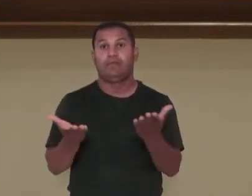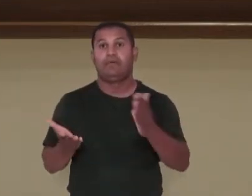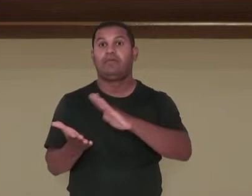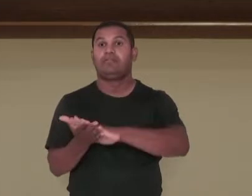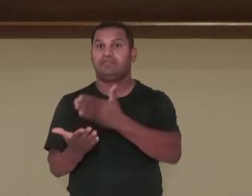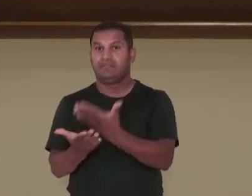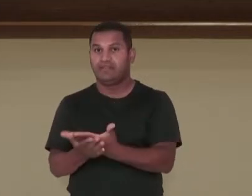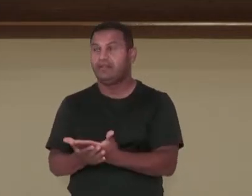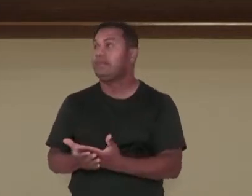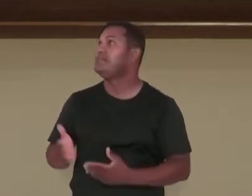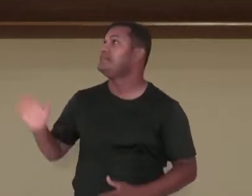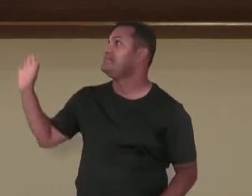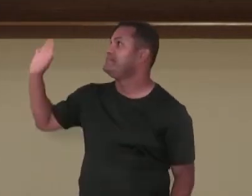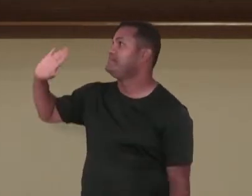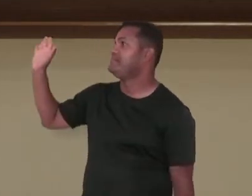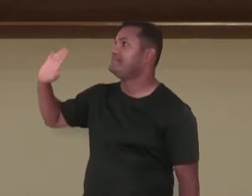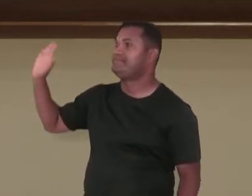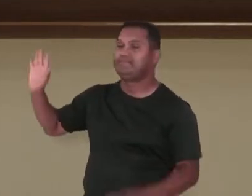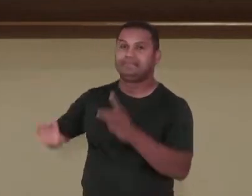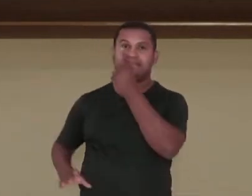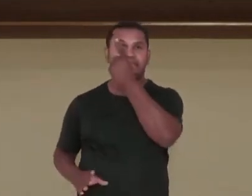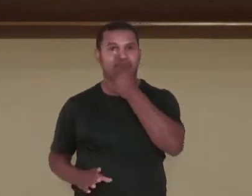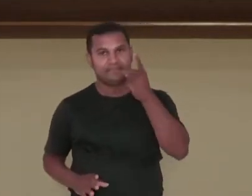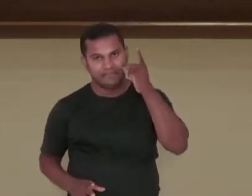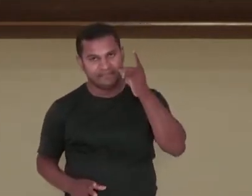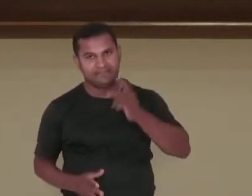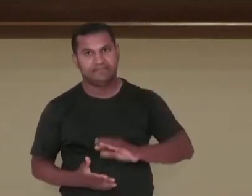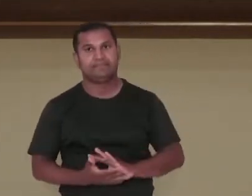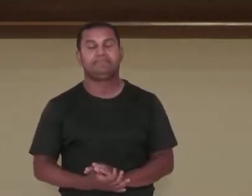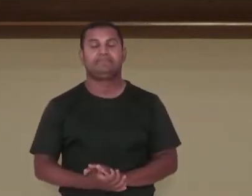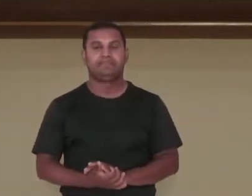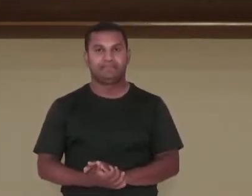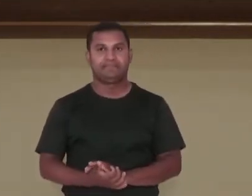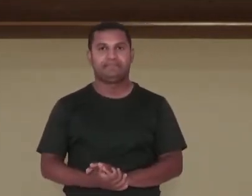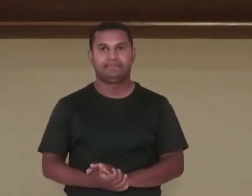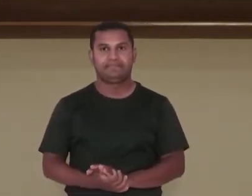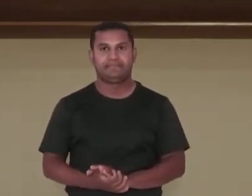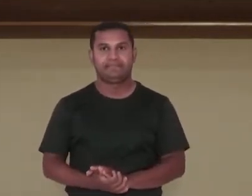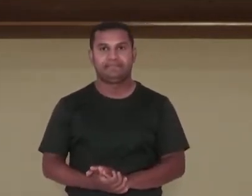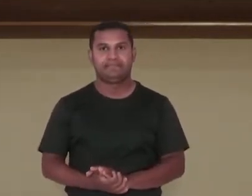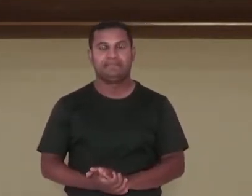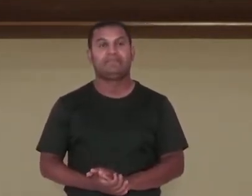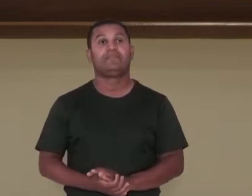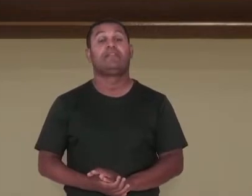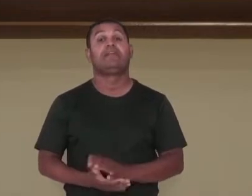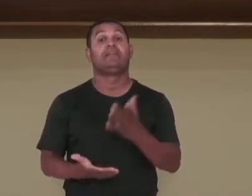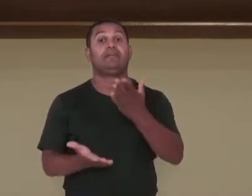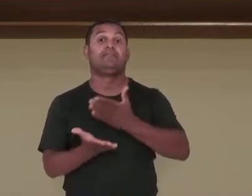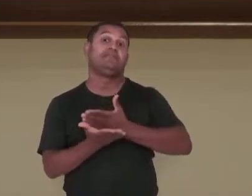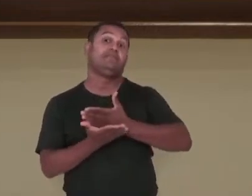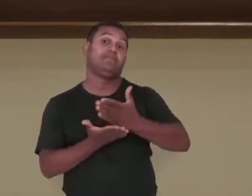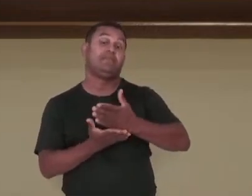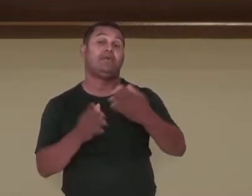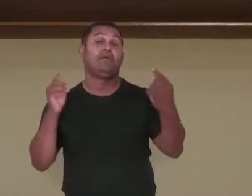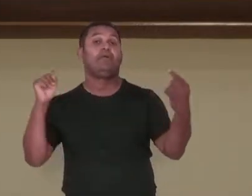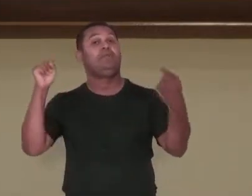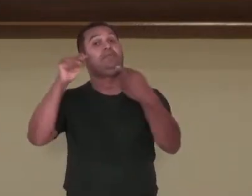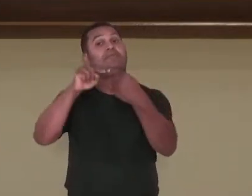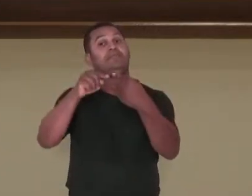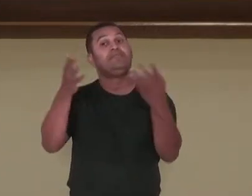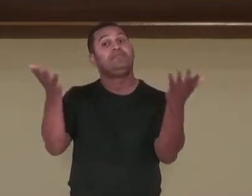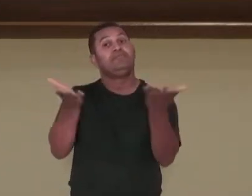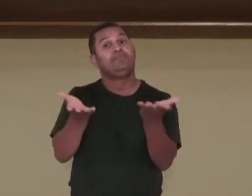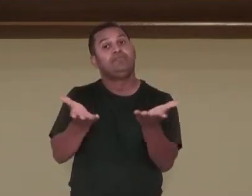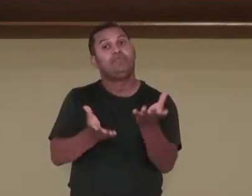Carlos Daniel. E agora a gente já está pronto, vamos começar. Bom, primeiro, qual é o nosso primeiro objetivo, né? Qual é o objetivo de